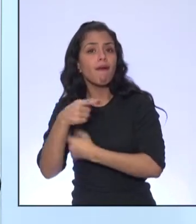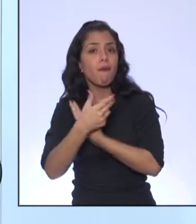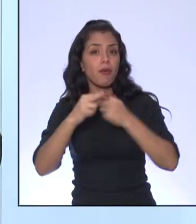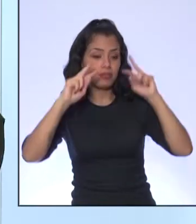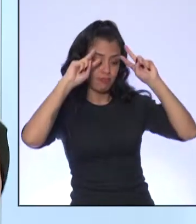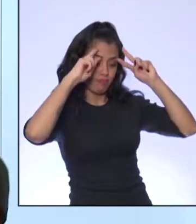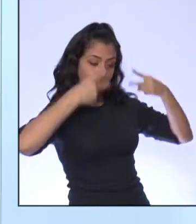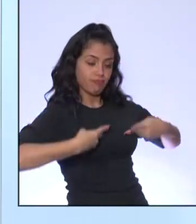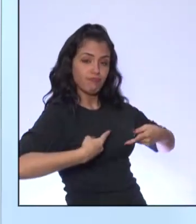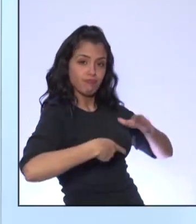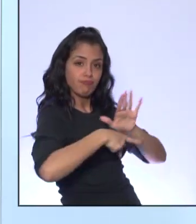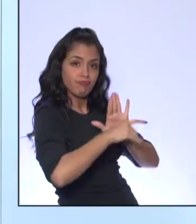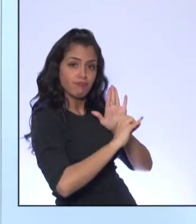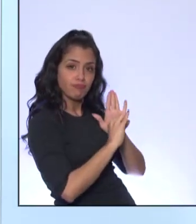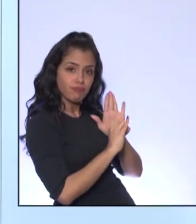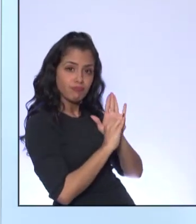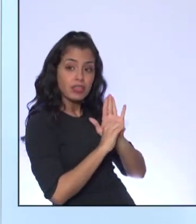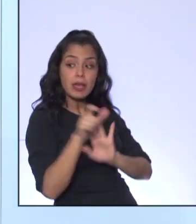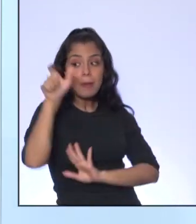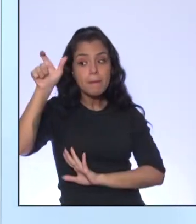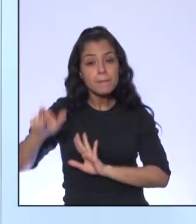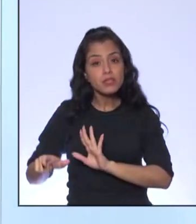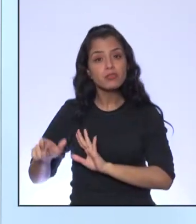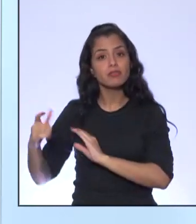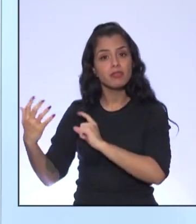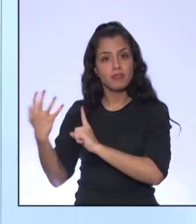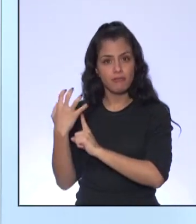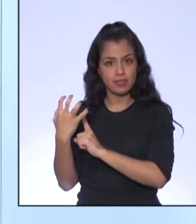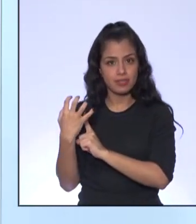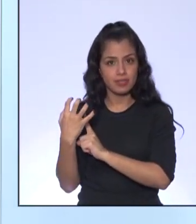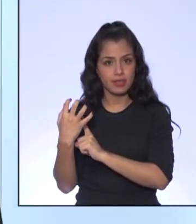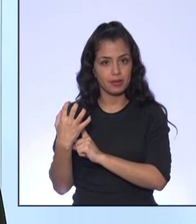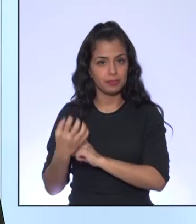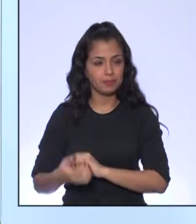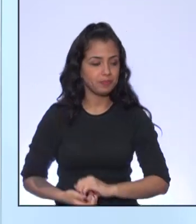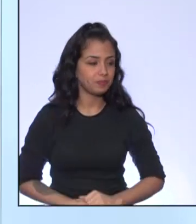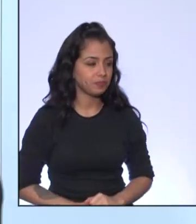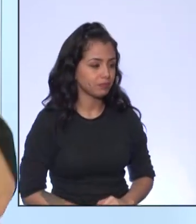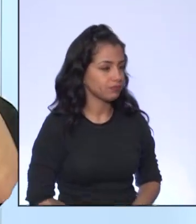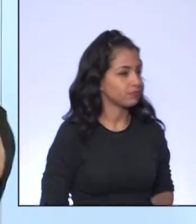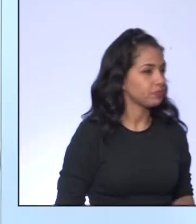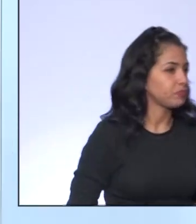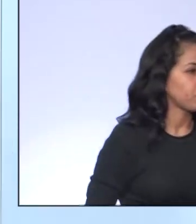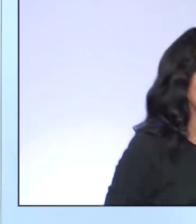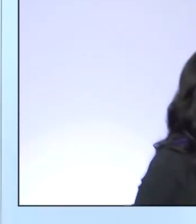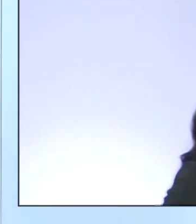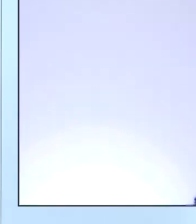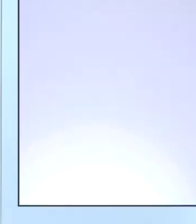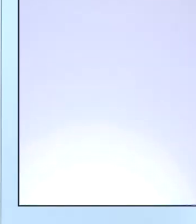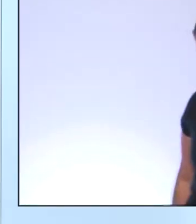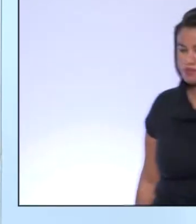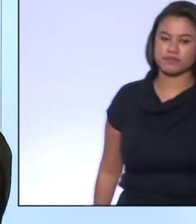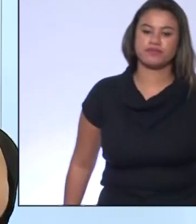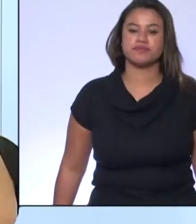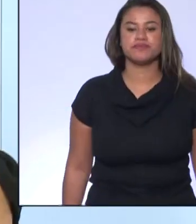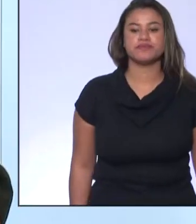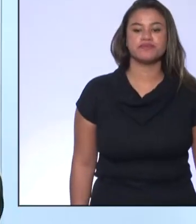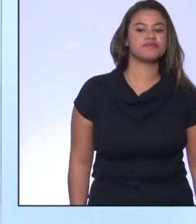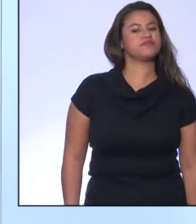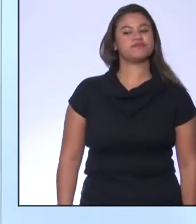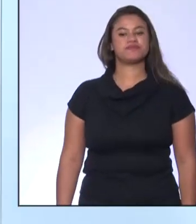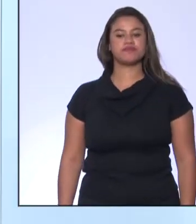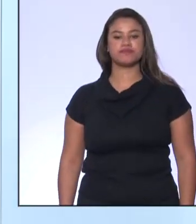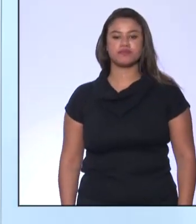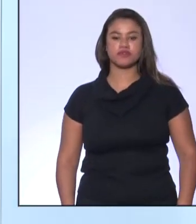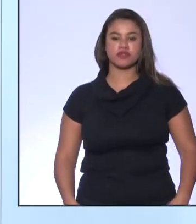e com essas pessoas que nos influenciam. Para saber o que nós queremos, a gente precisa